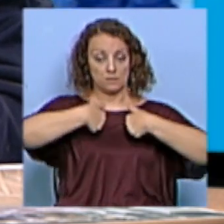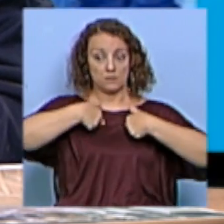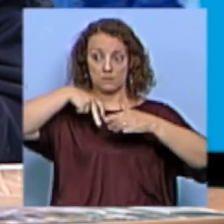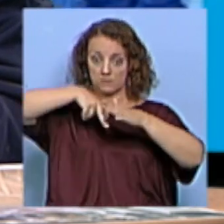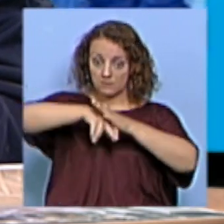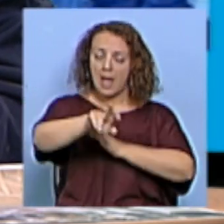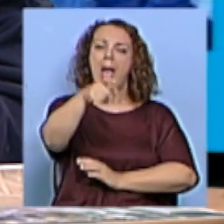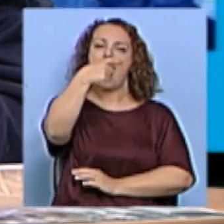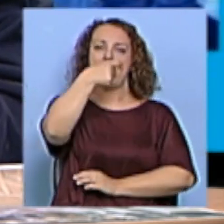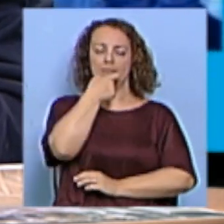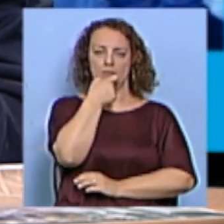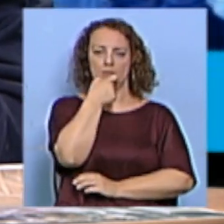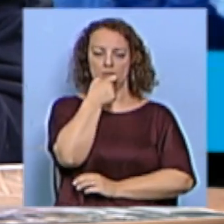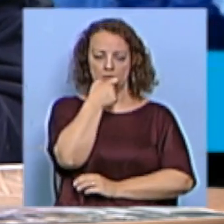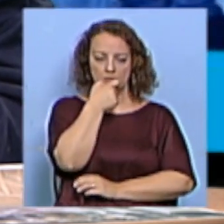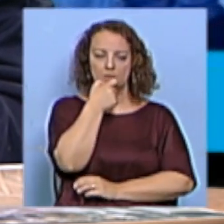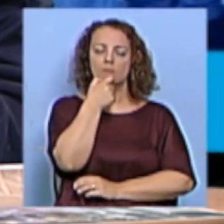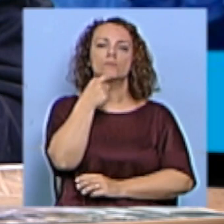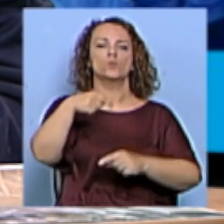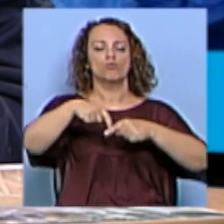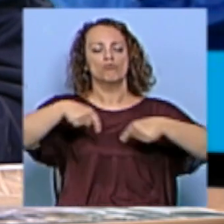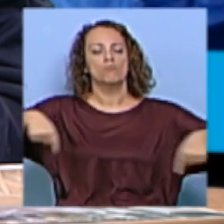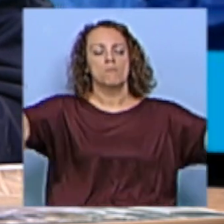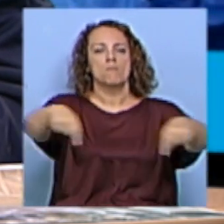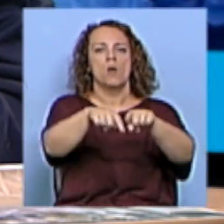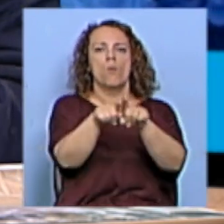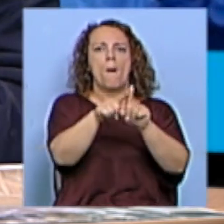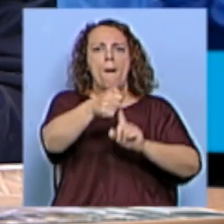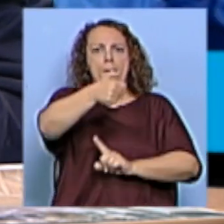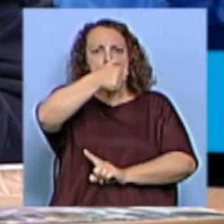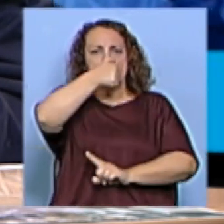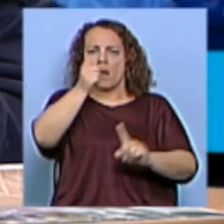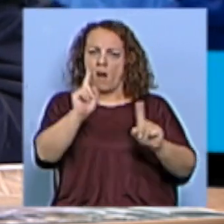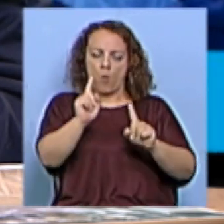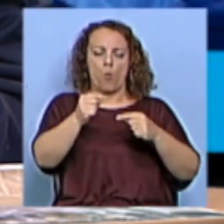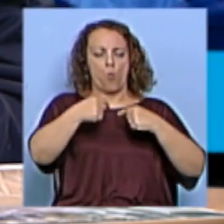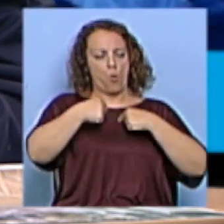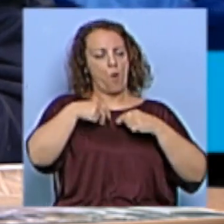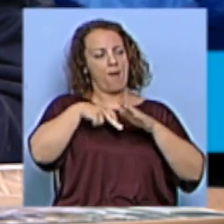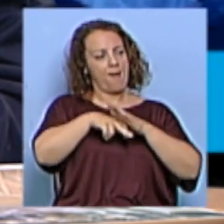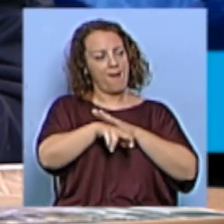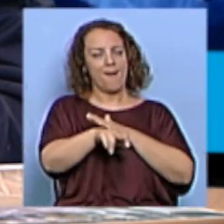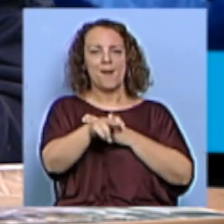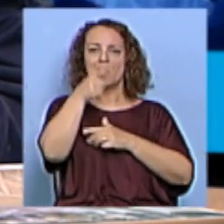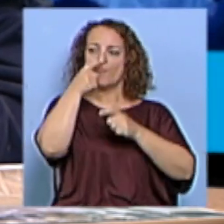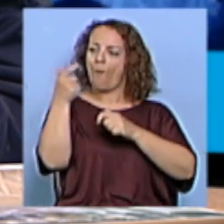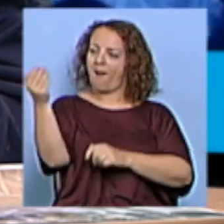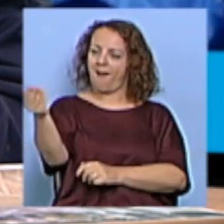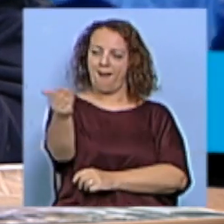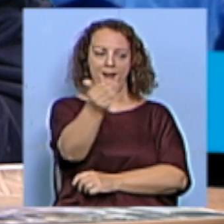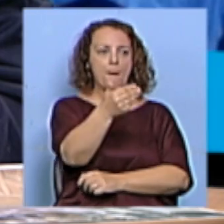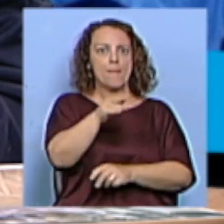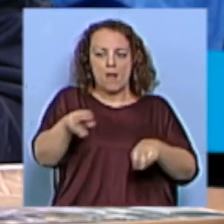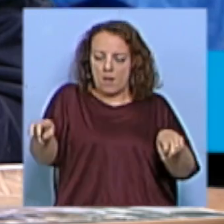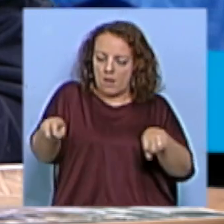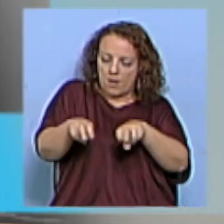o espaço não esteja tão ocupado e, portanto, a pessoa sente-se com os outros, mas tem um afastamento físico. Não